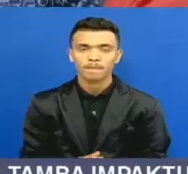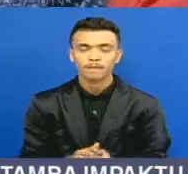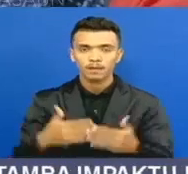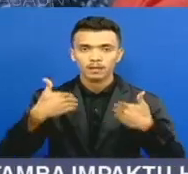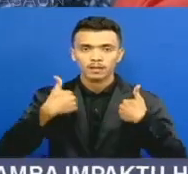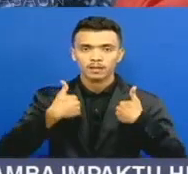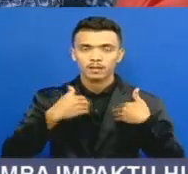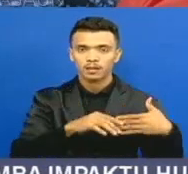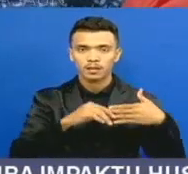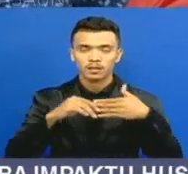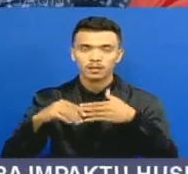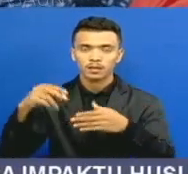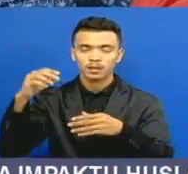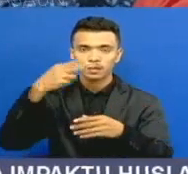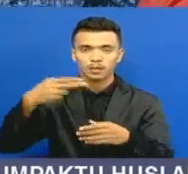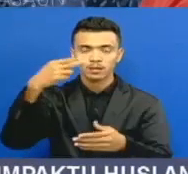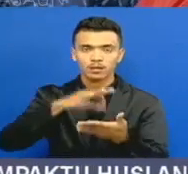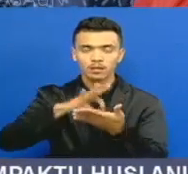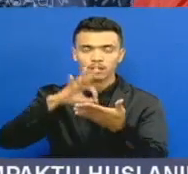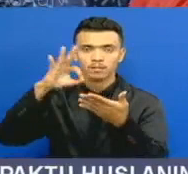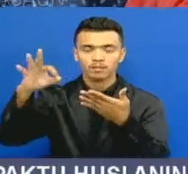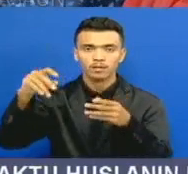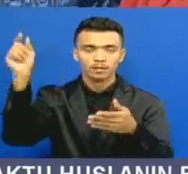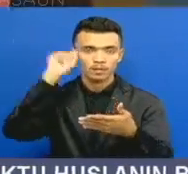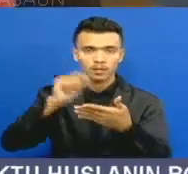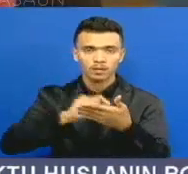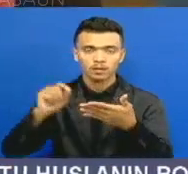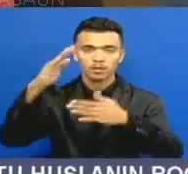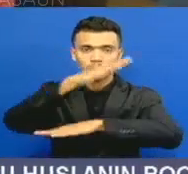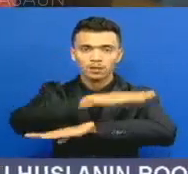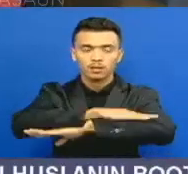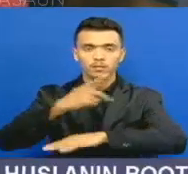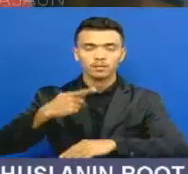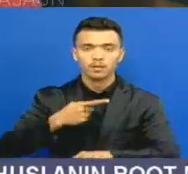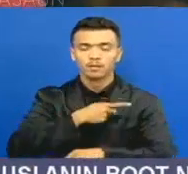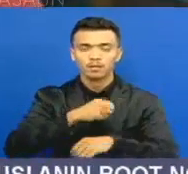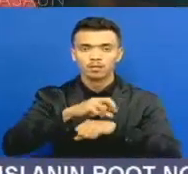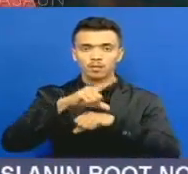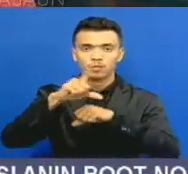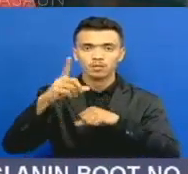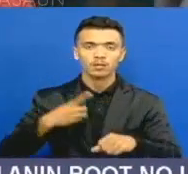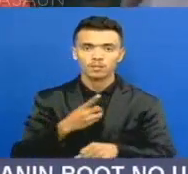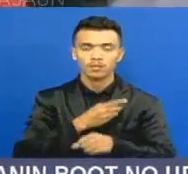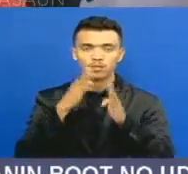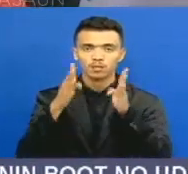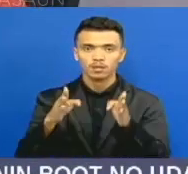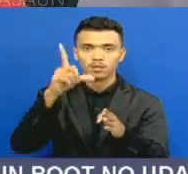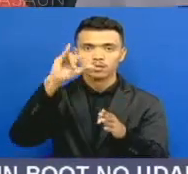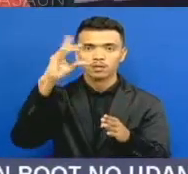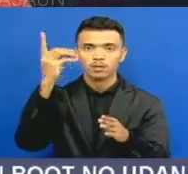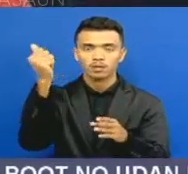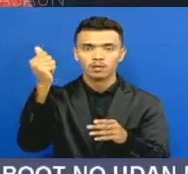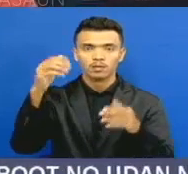Iha líder bancada quinta-feira ne, secretária mesa Parlamento Nacional, deputada Lídia Norberta Hateten,